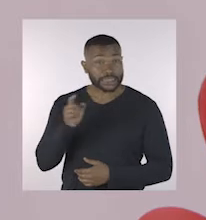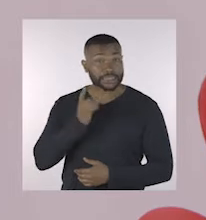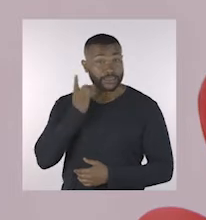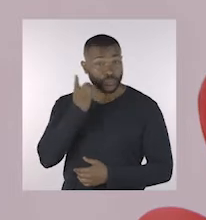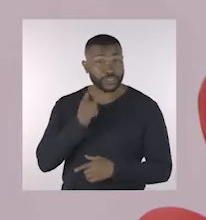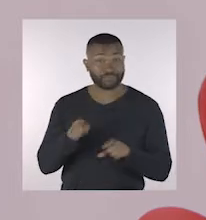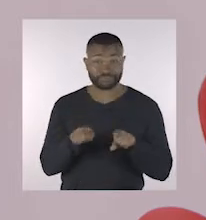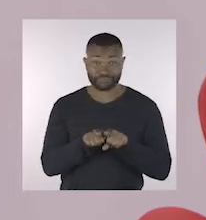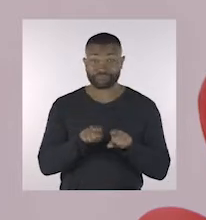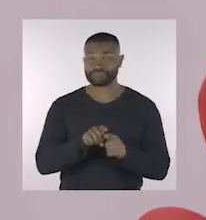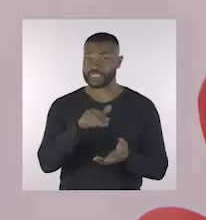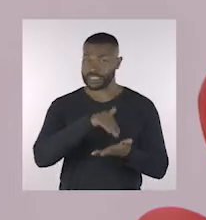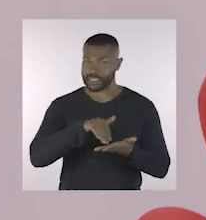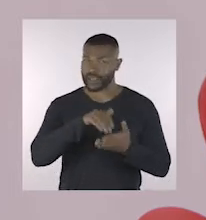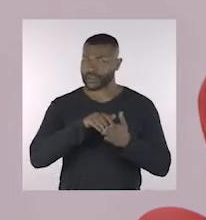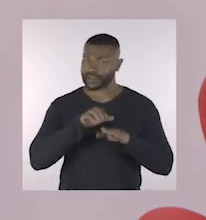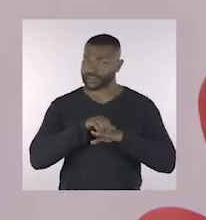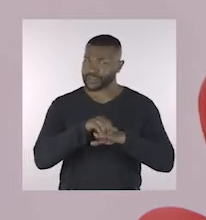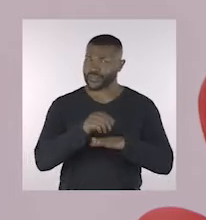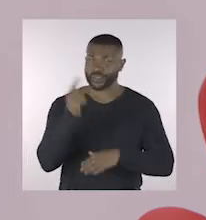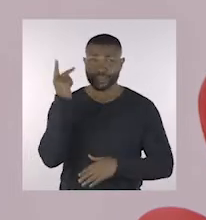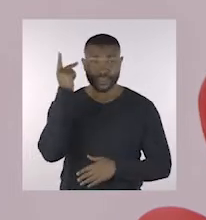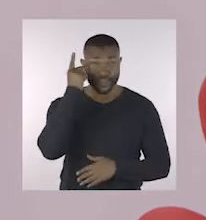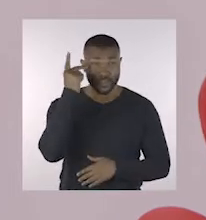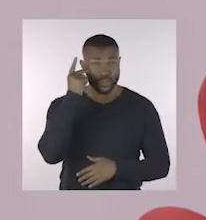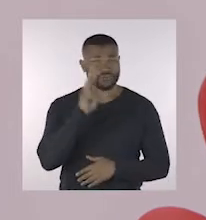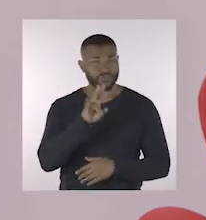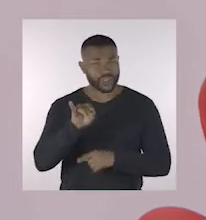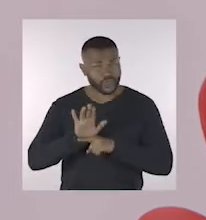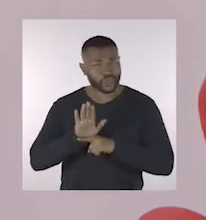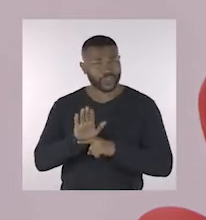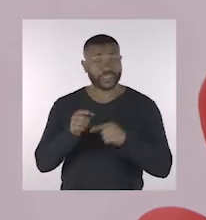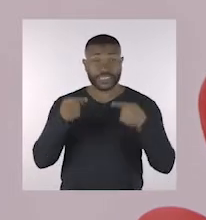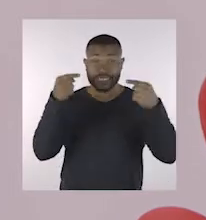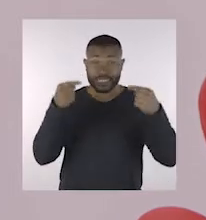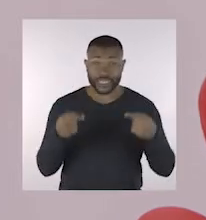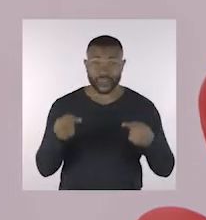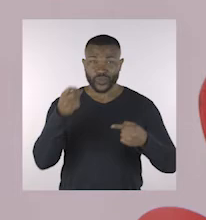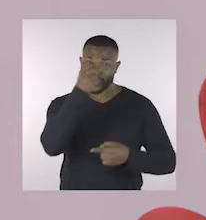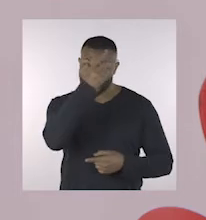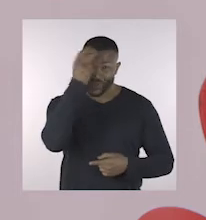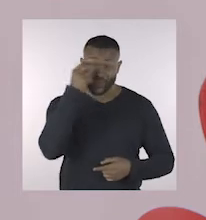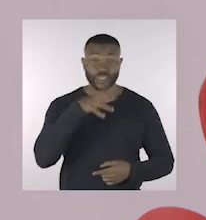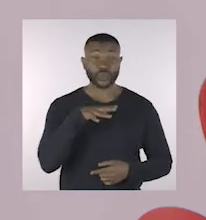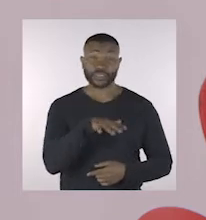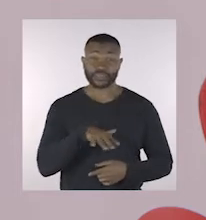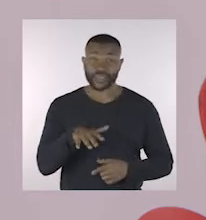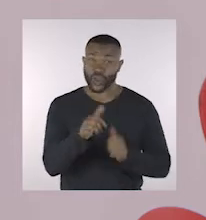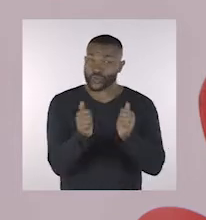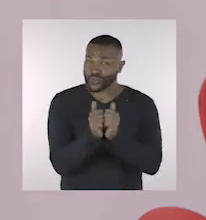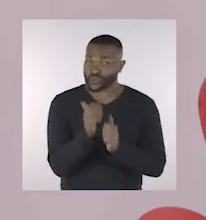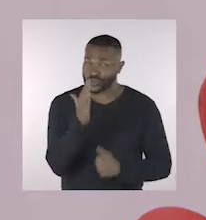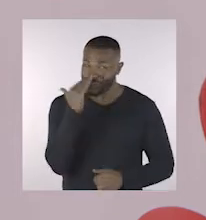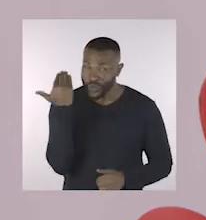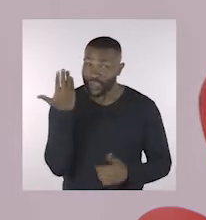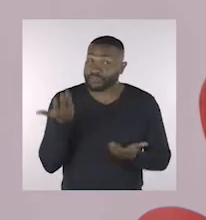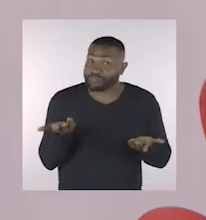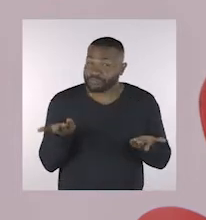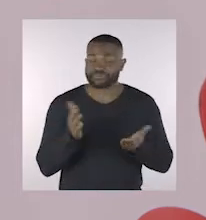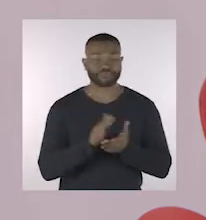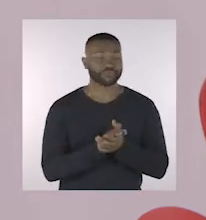experiência no legislativo e na Secretaria de transportes de São Paulo vai ajudar no desafio de governar a cidade